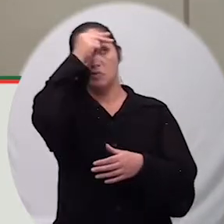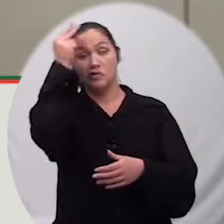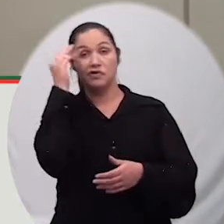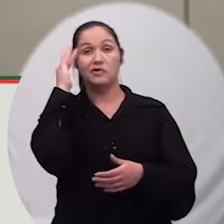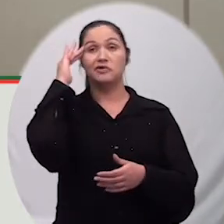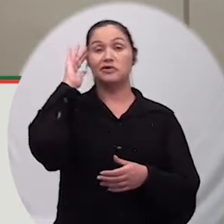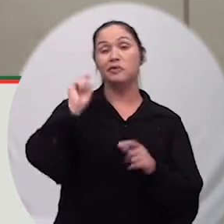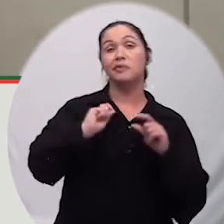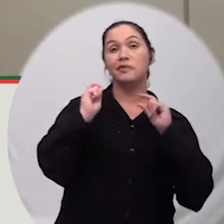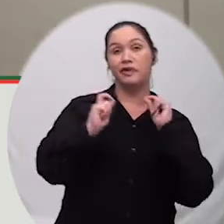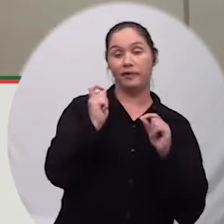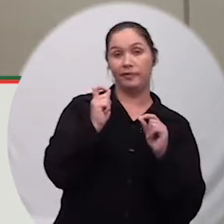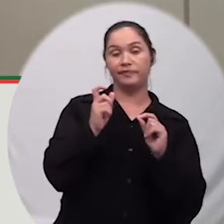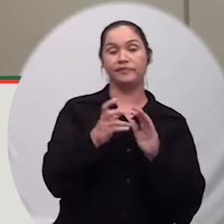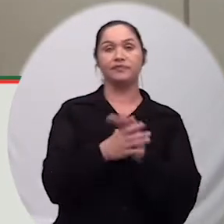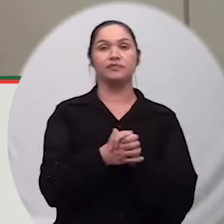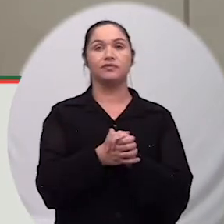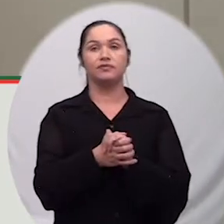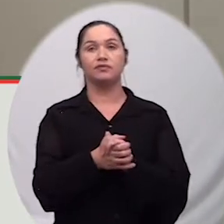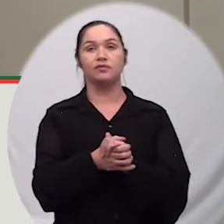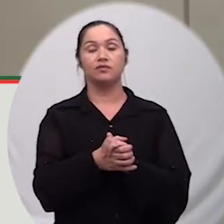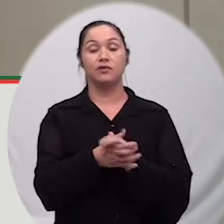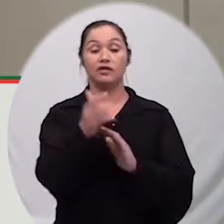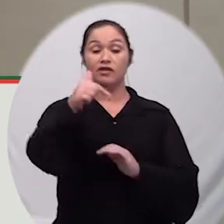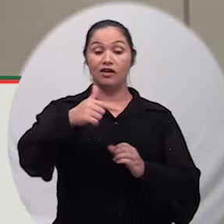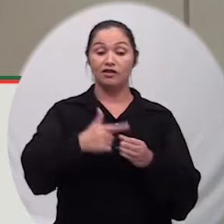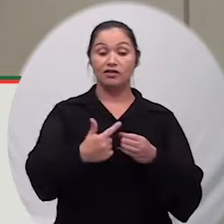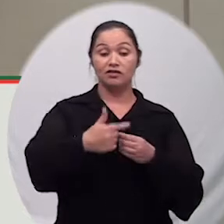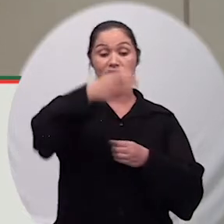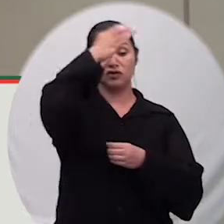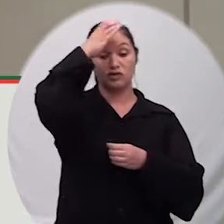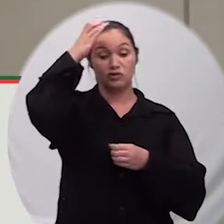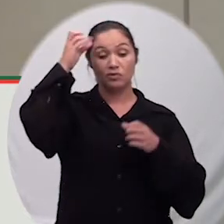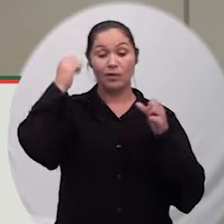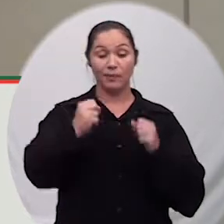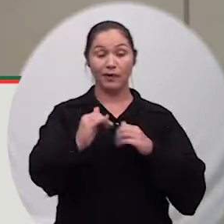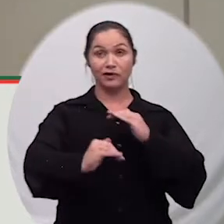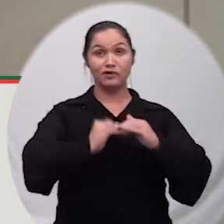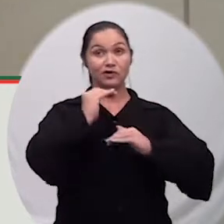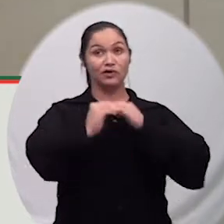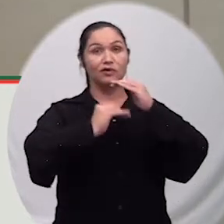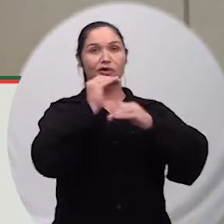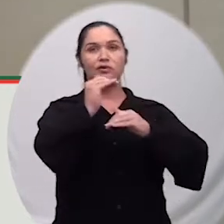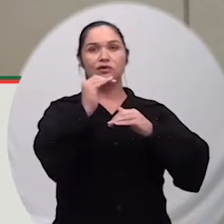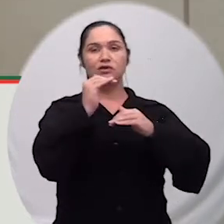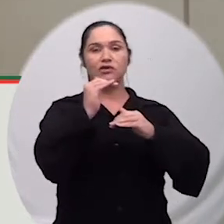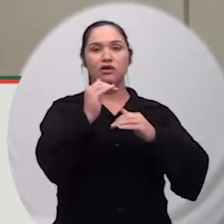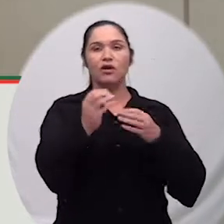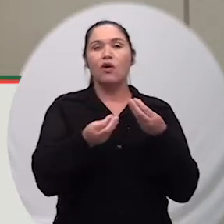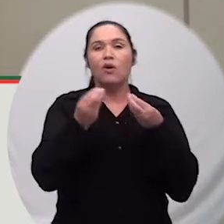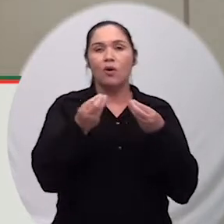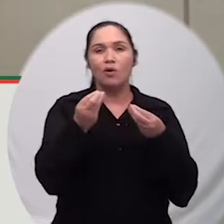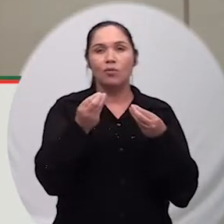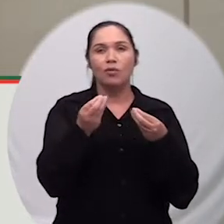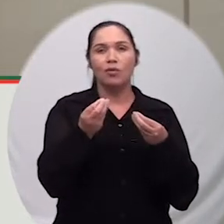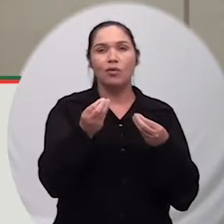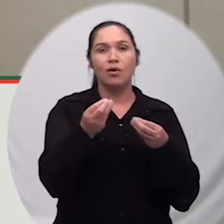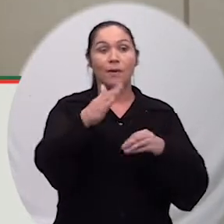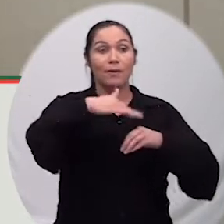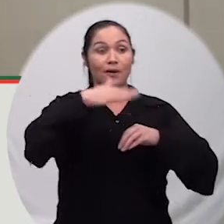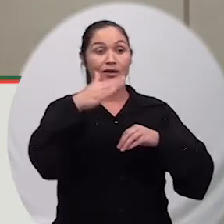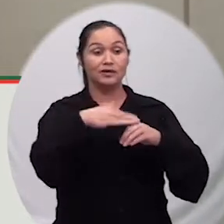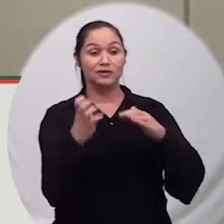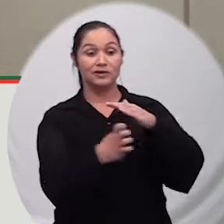uma possibilidade de crescimento no número de empresas nesse segmento aqui na